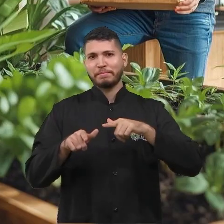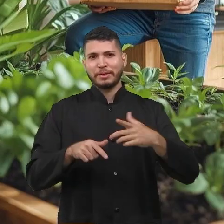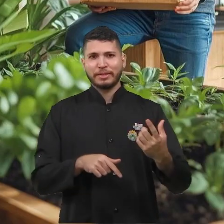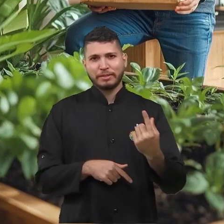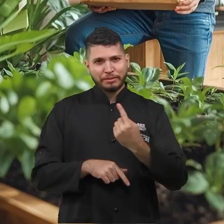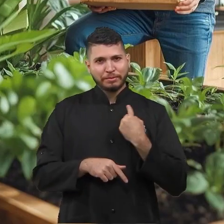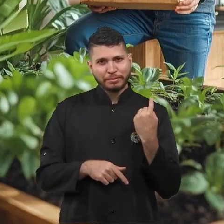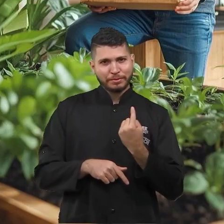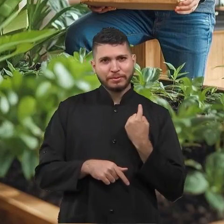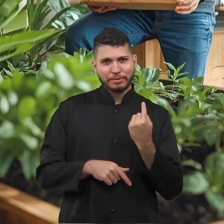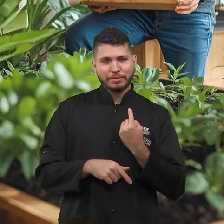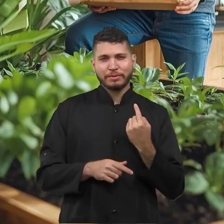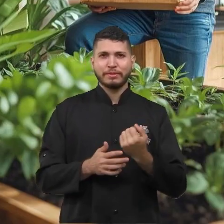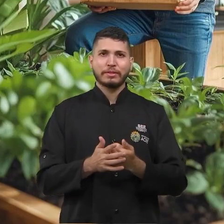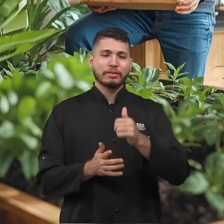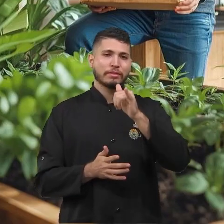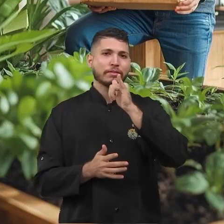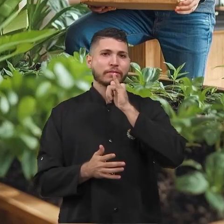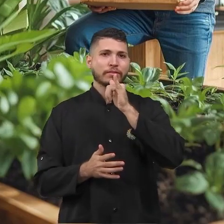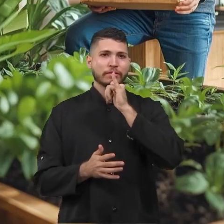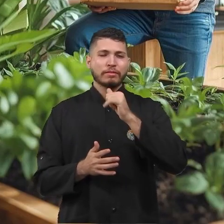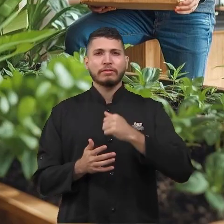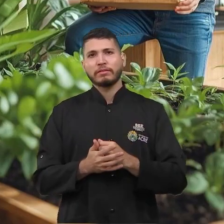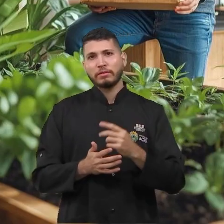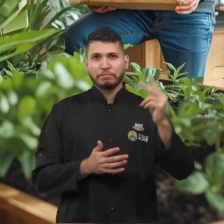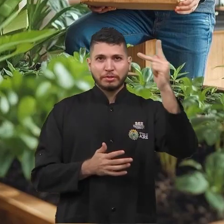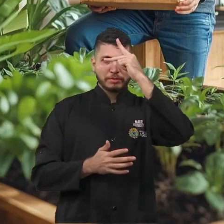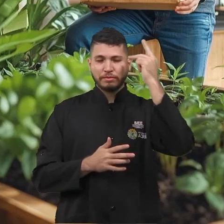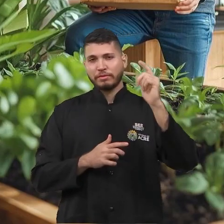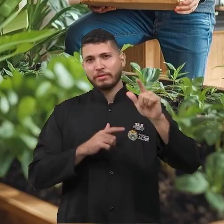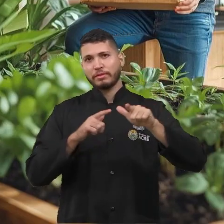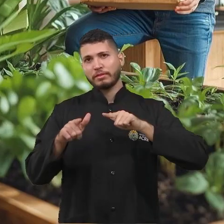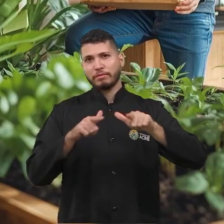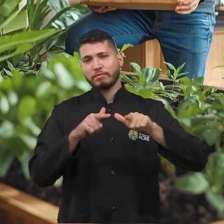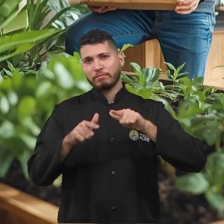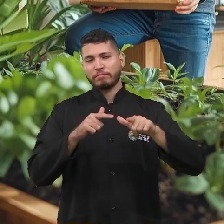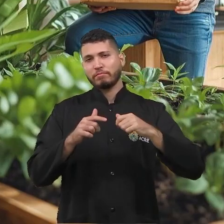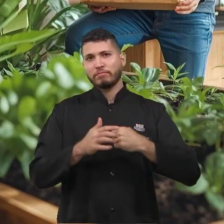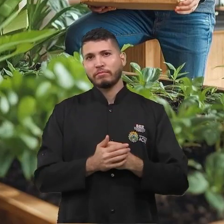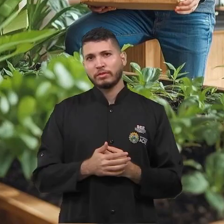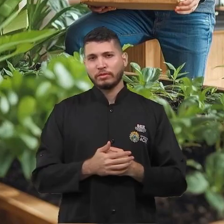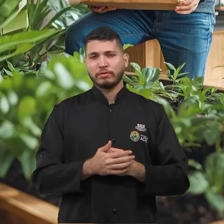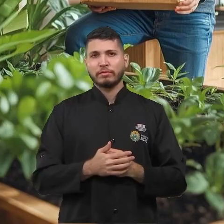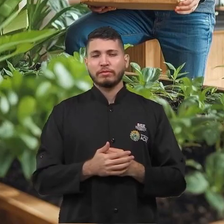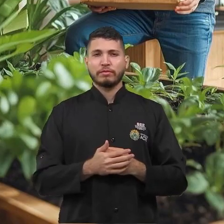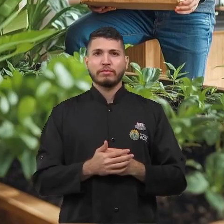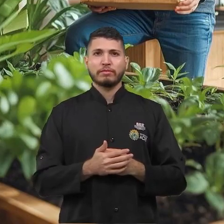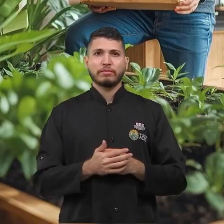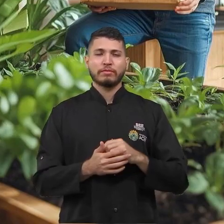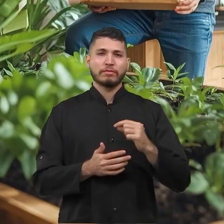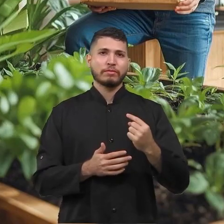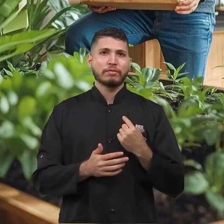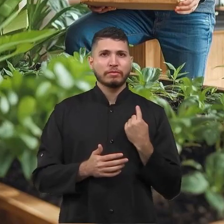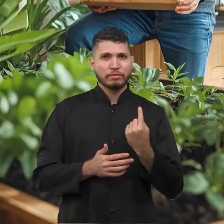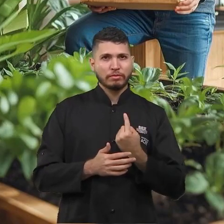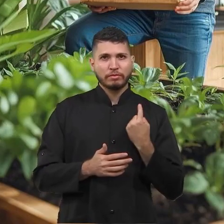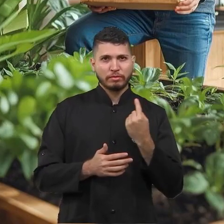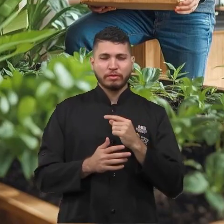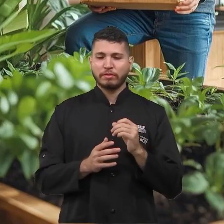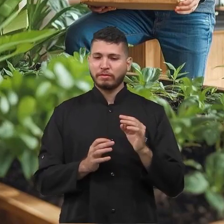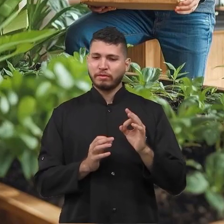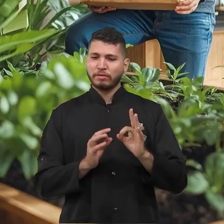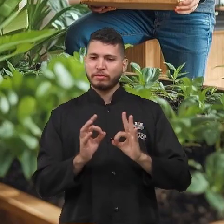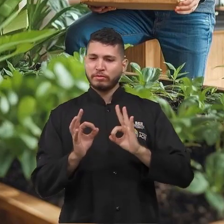dizer? É quando a pessoa ela vai trabalhar por conta dela própria, ela vai ser detentora